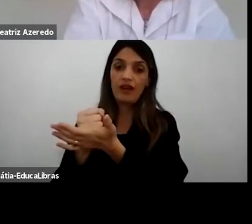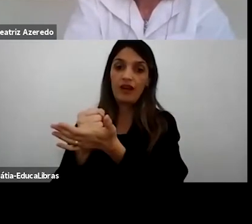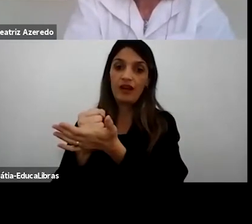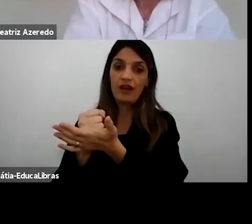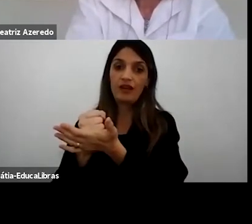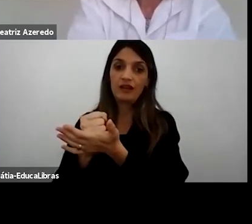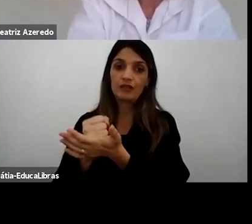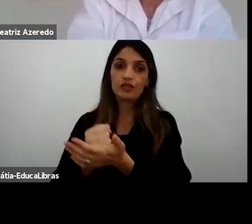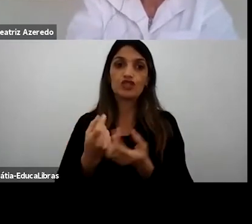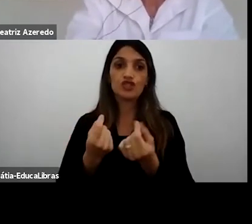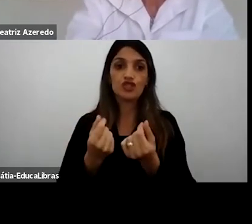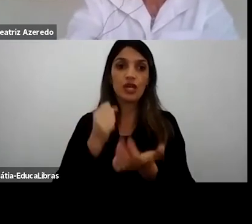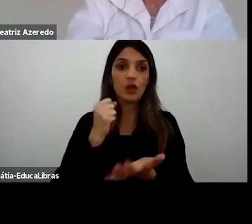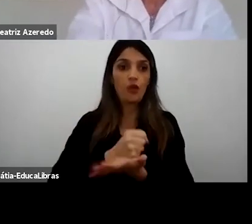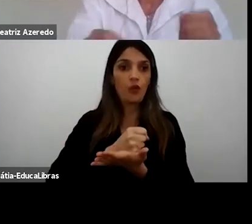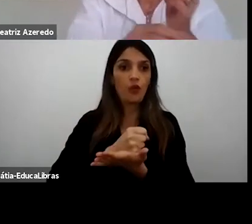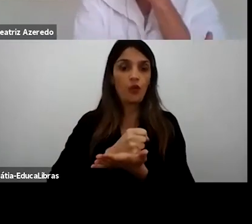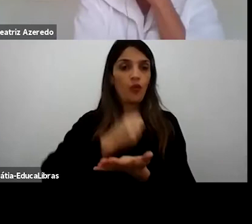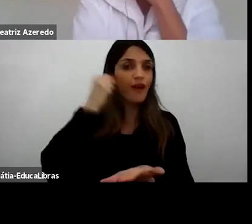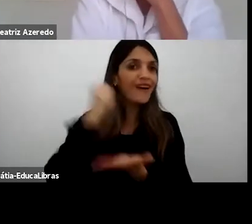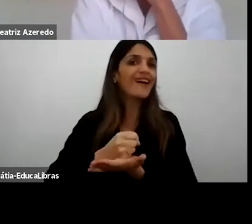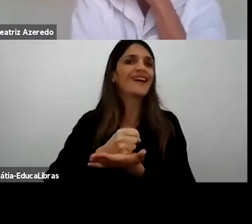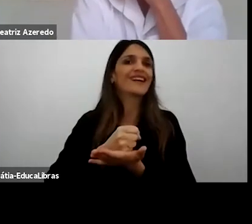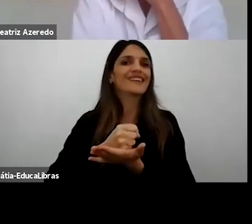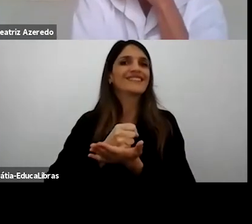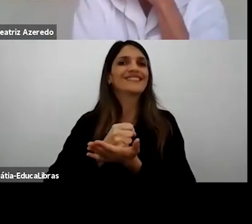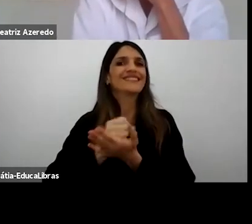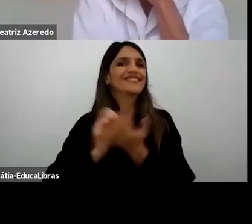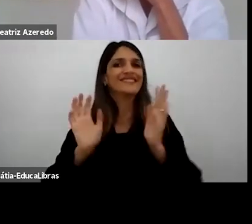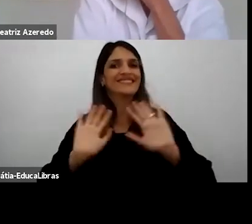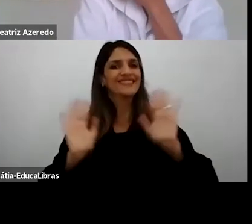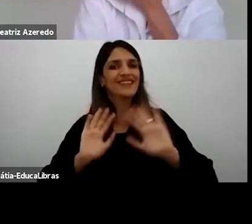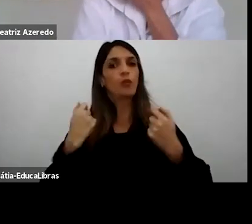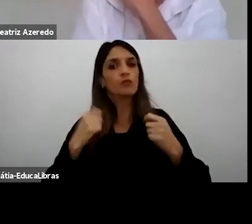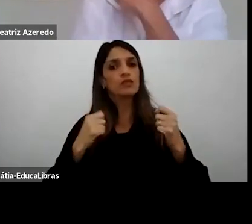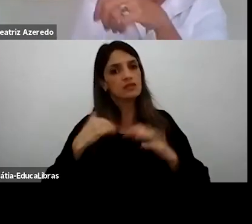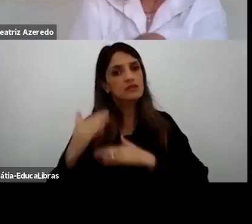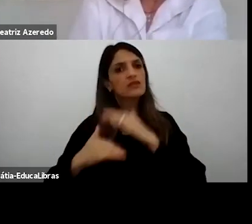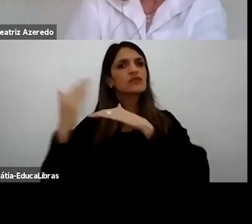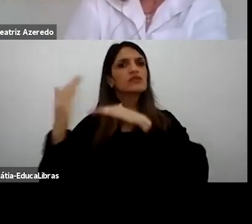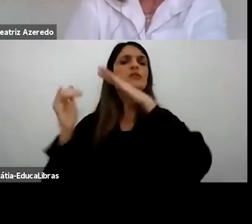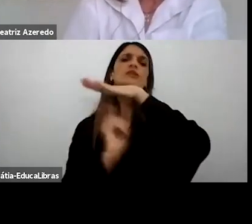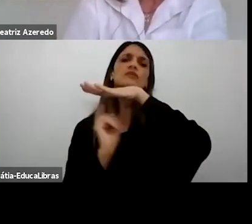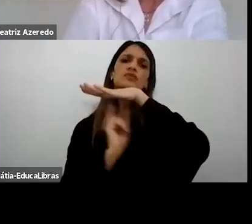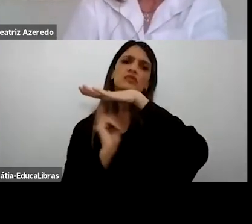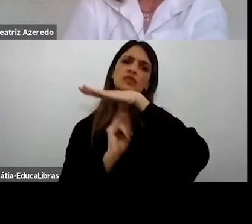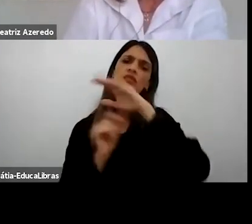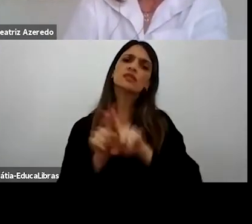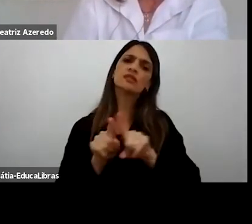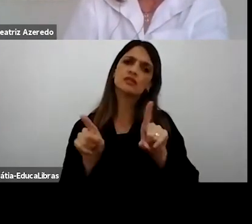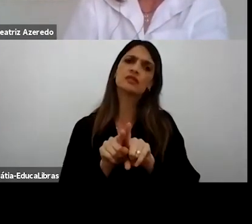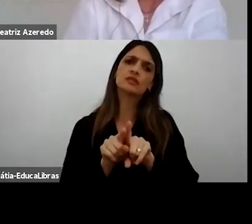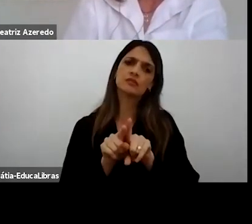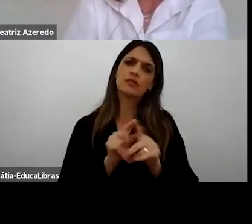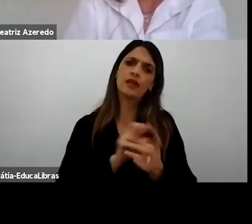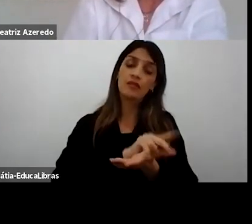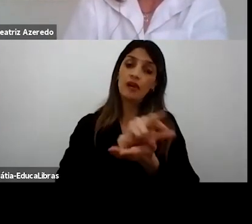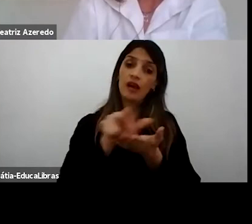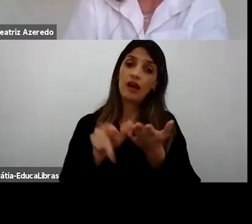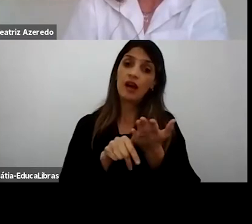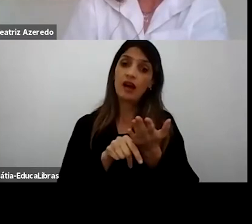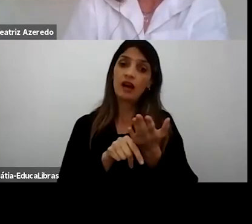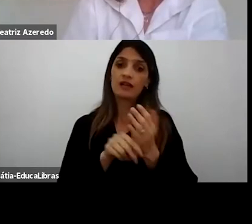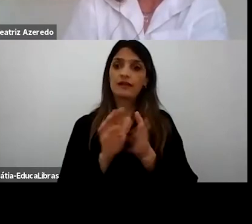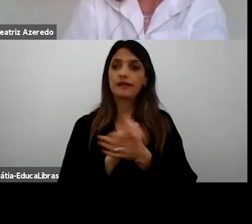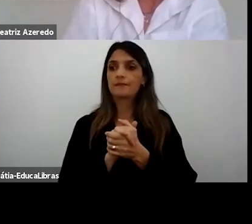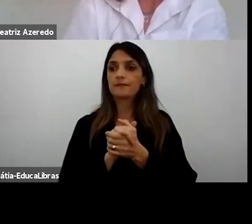carimbado. Quando, na verdade, a gente precisa de desenvolvimento institucional, né? Também, tanto quanto, assim, né? Você não pode estar lá combatendo a